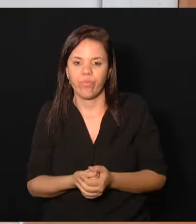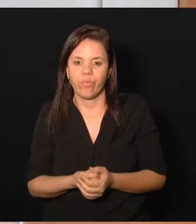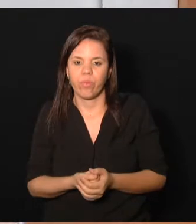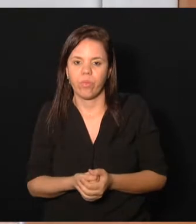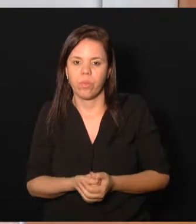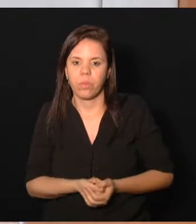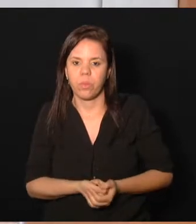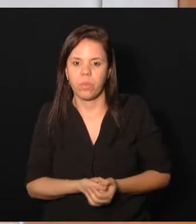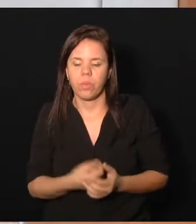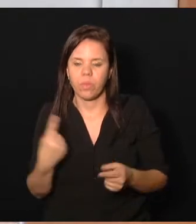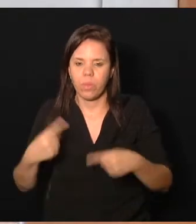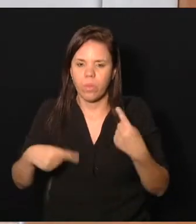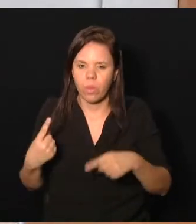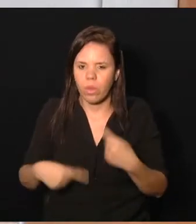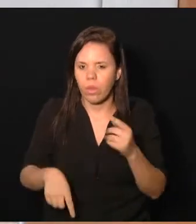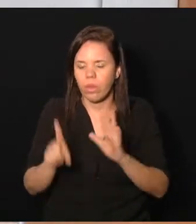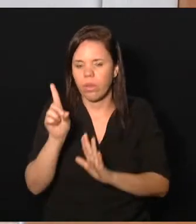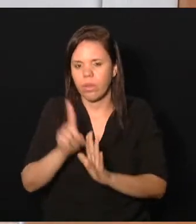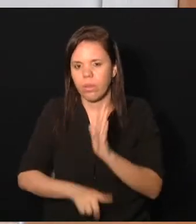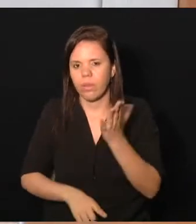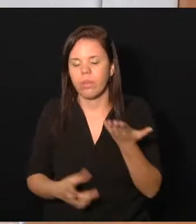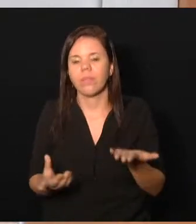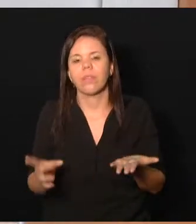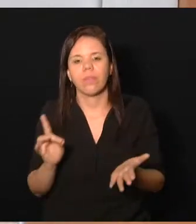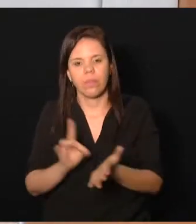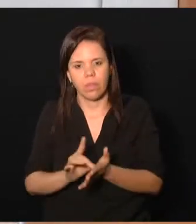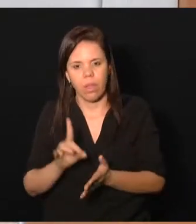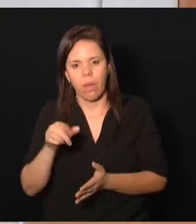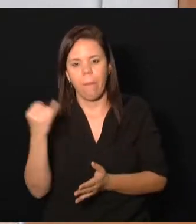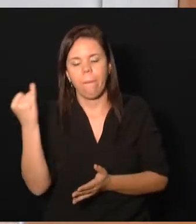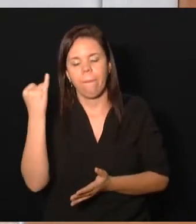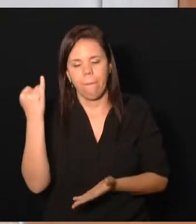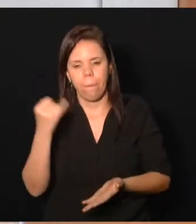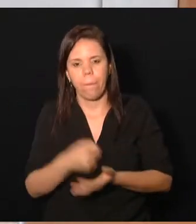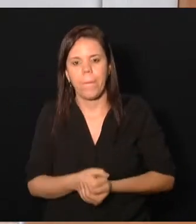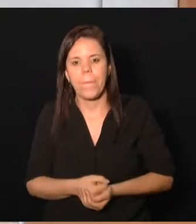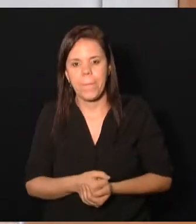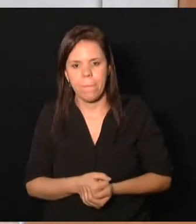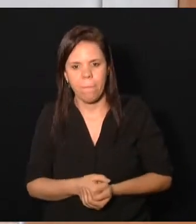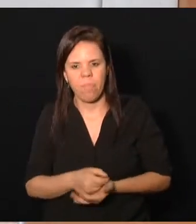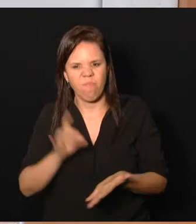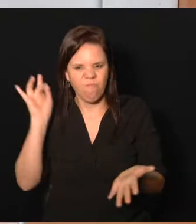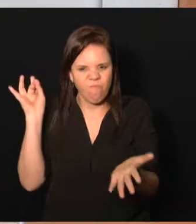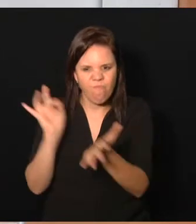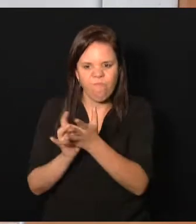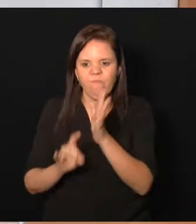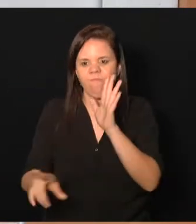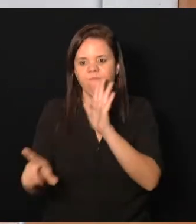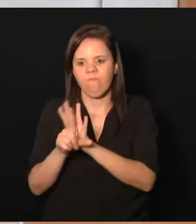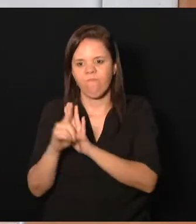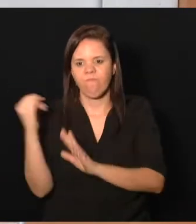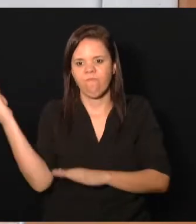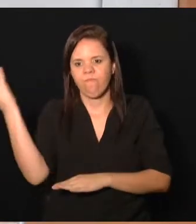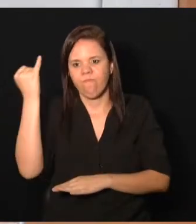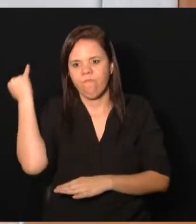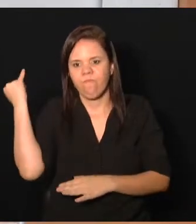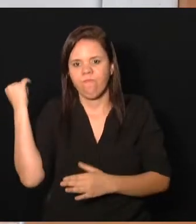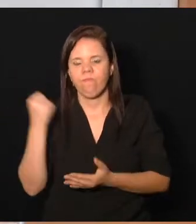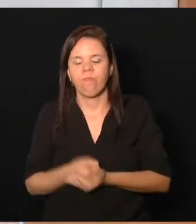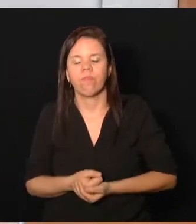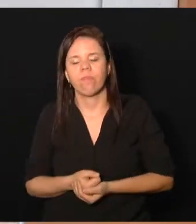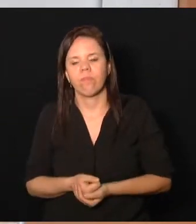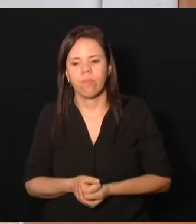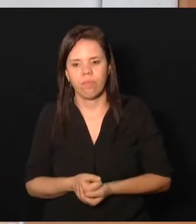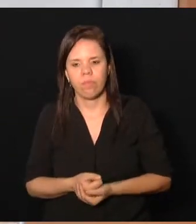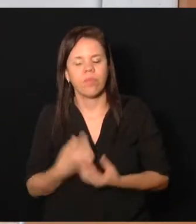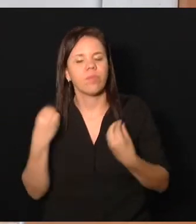gente discute no direito, a eficácia da lei é o mais importante. A eficiência da lei é o mais importante.